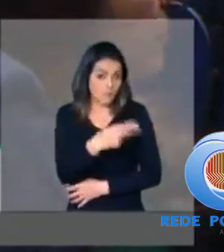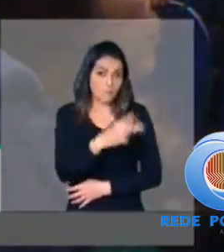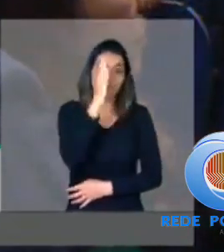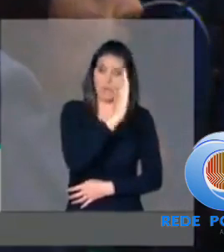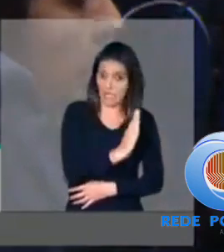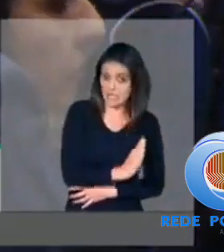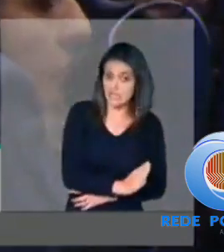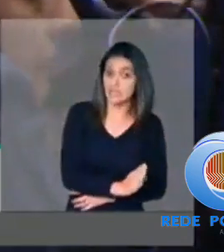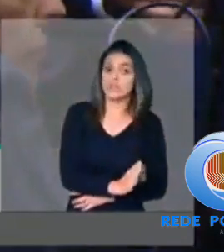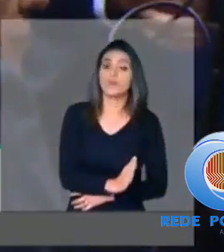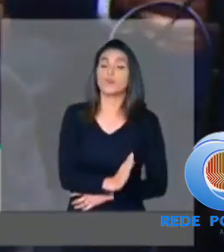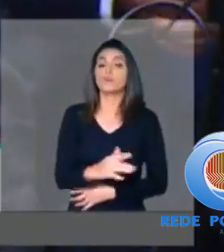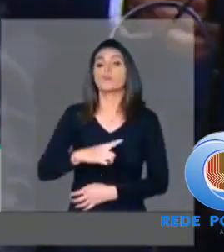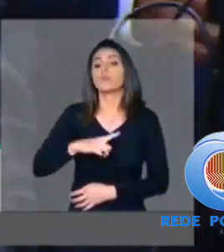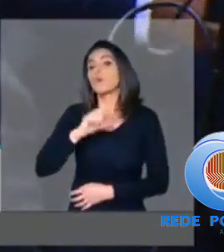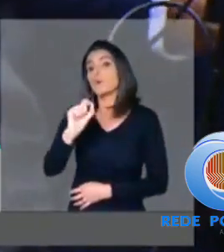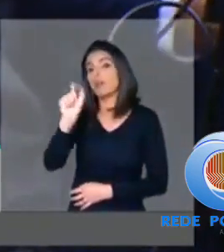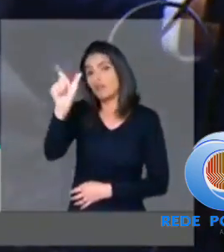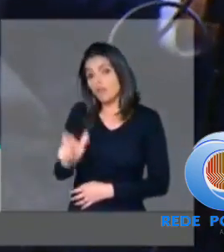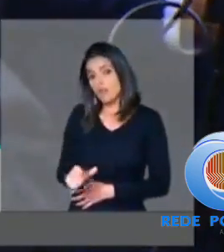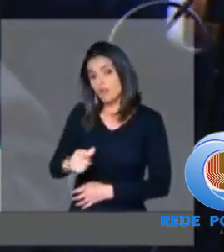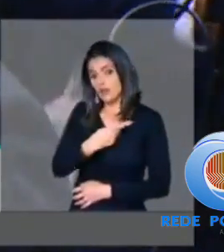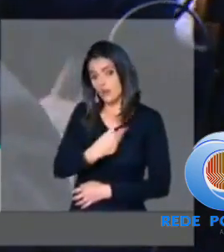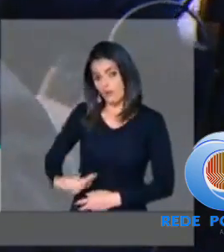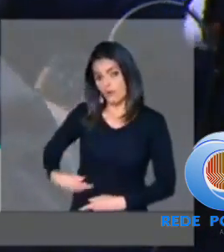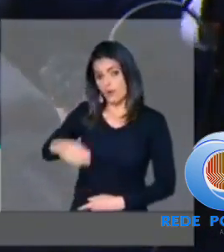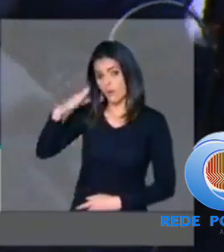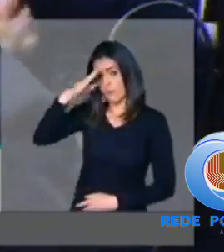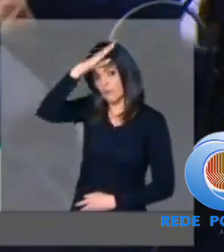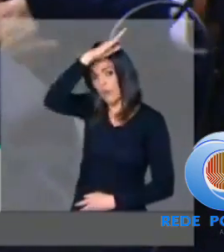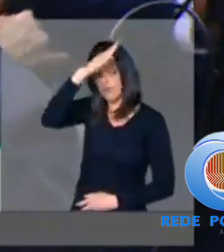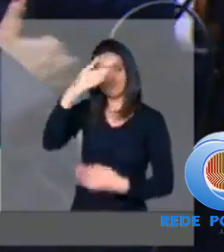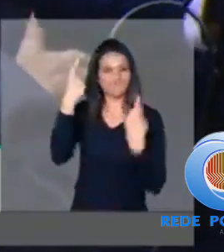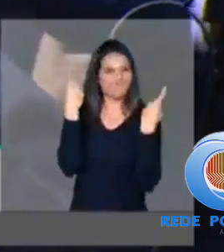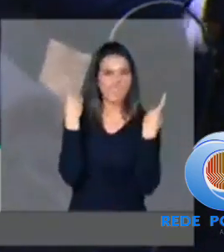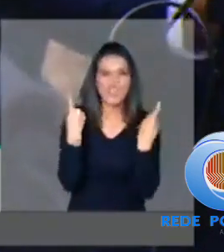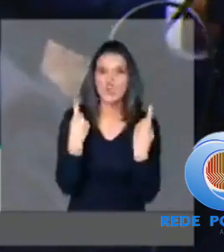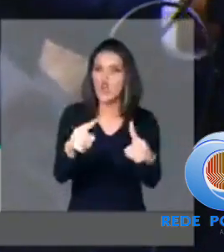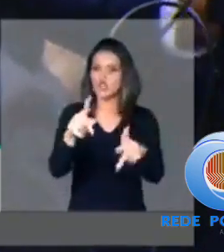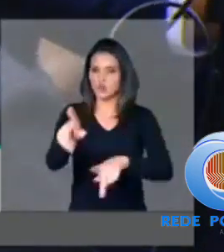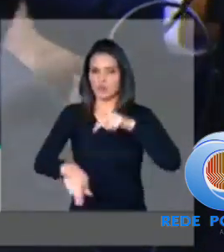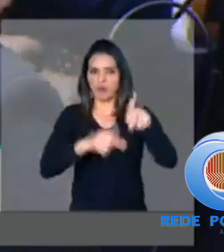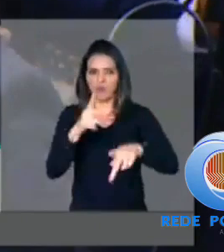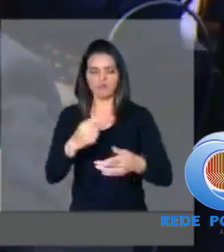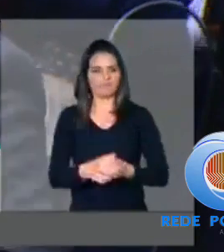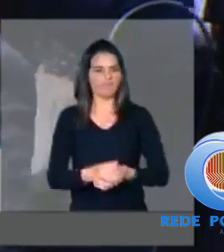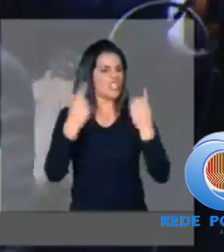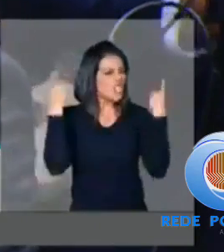Brasil é um governo antipovo, anti-Brasil,